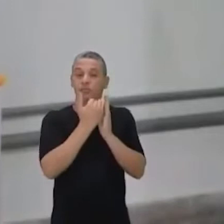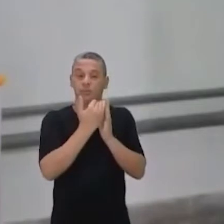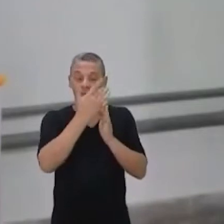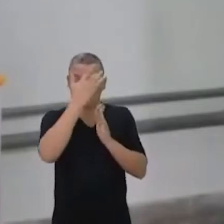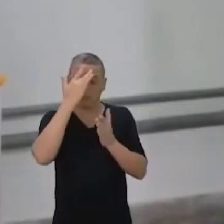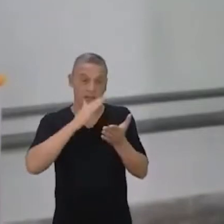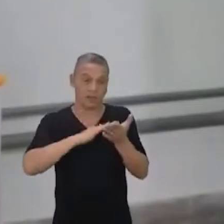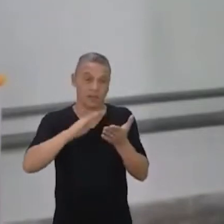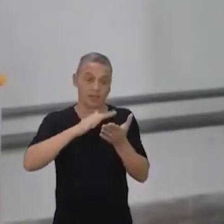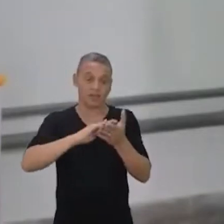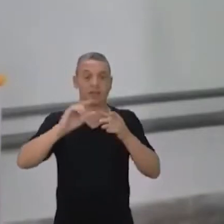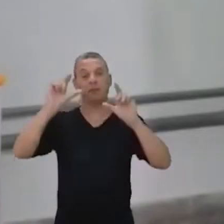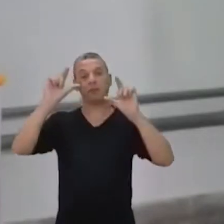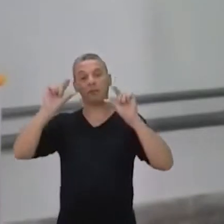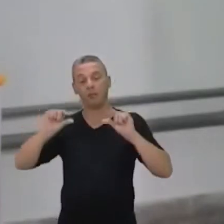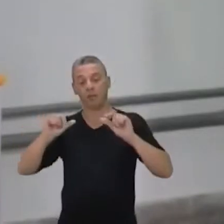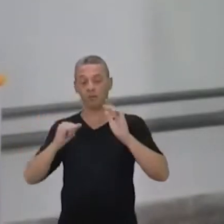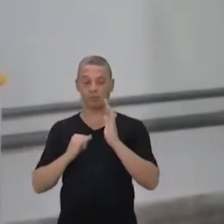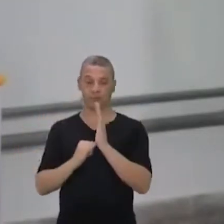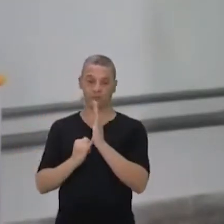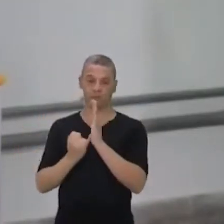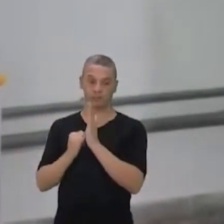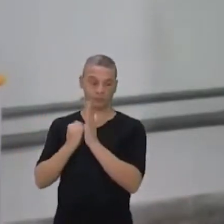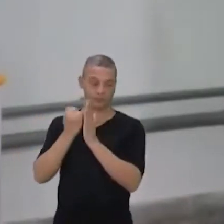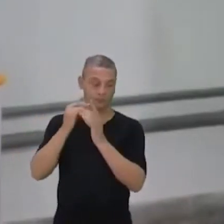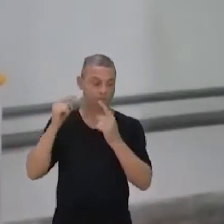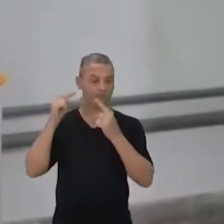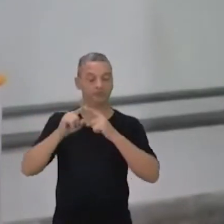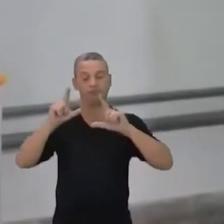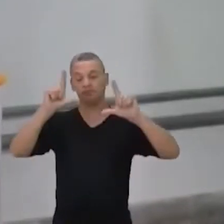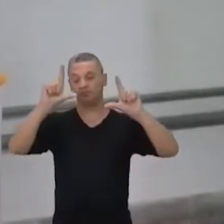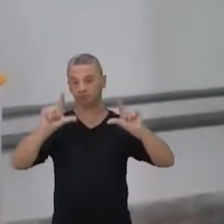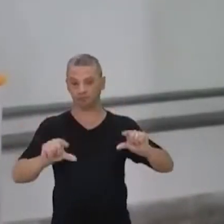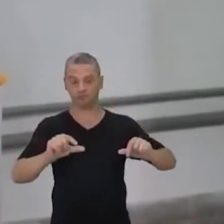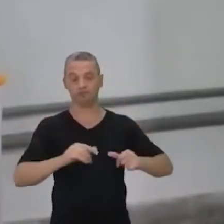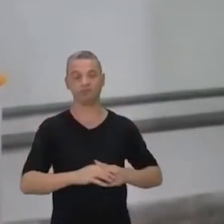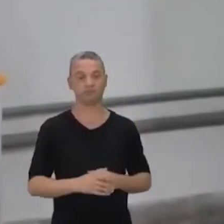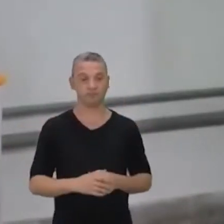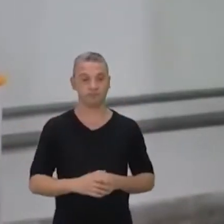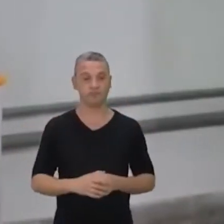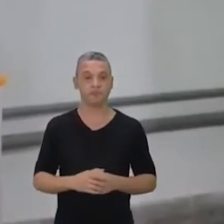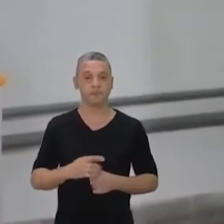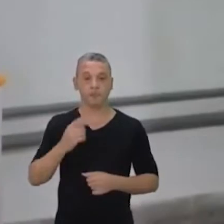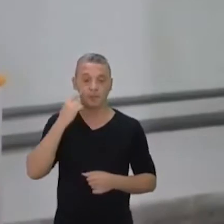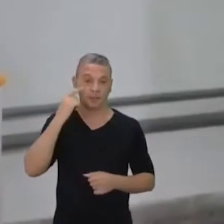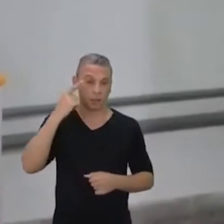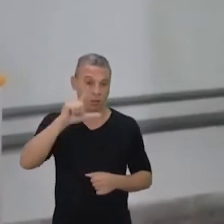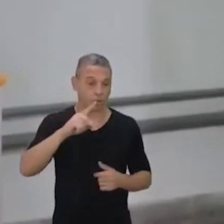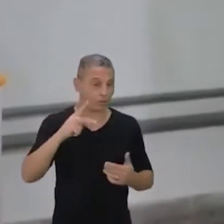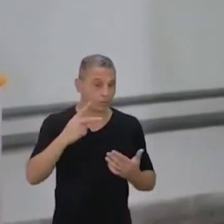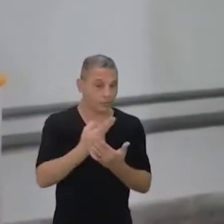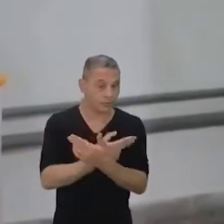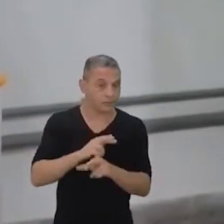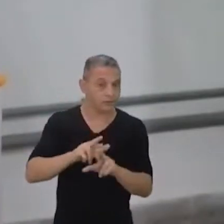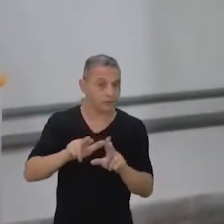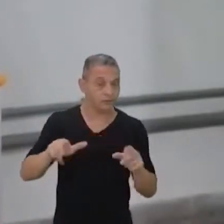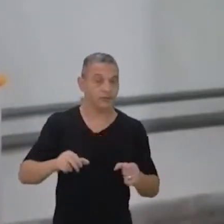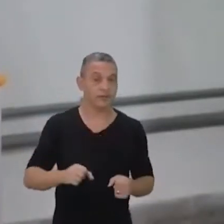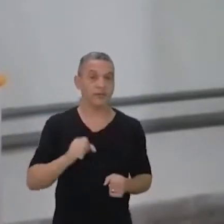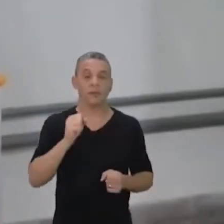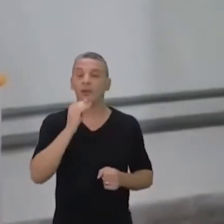o consumo e fazer com que a inflação tende a cair, tá certo? E agora tem a outra situação. A gente